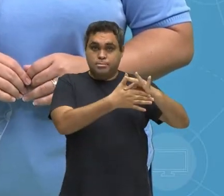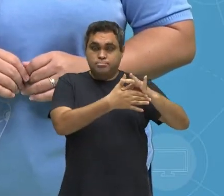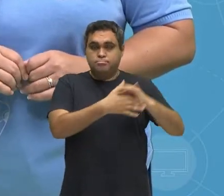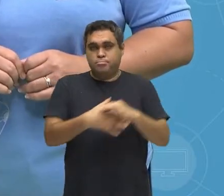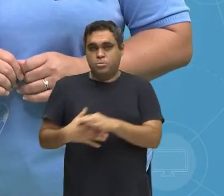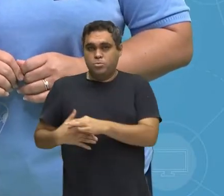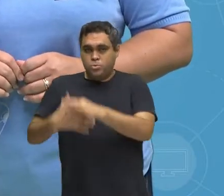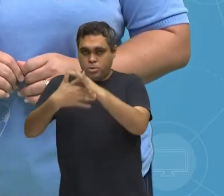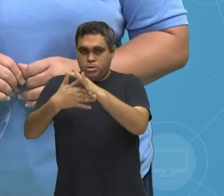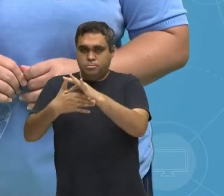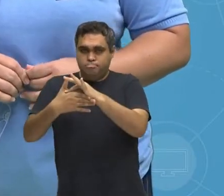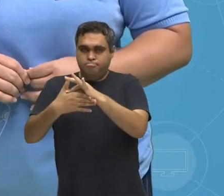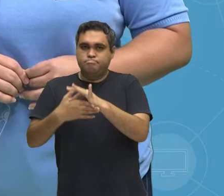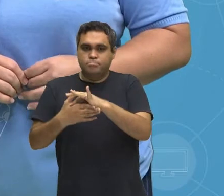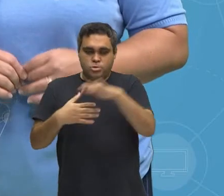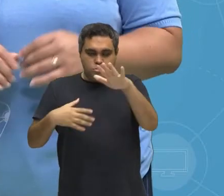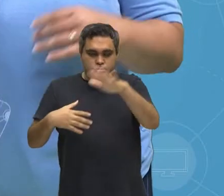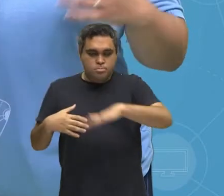terra batida para que